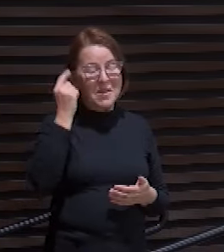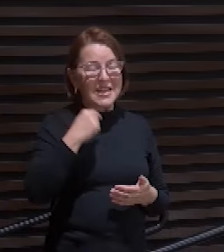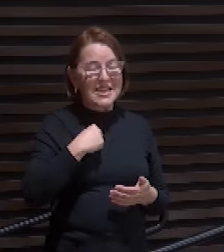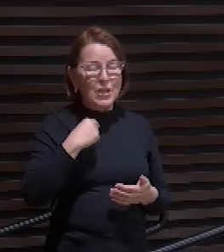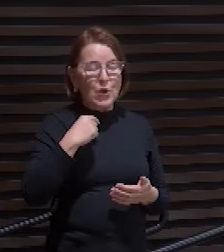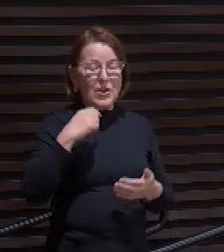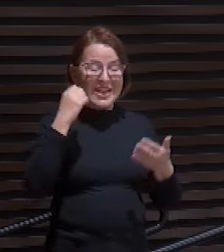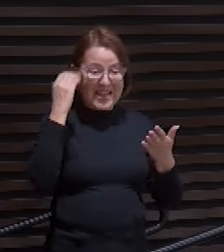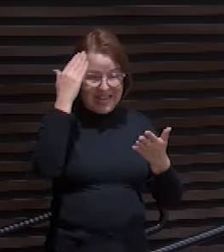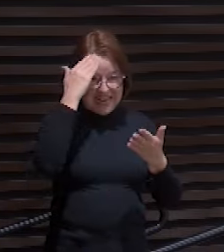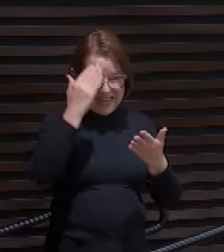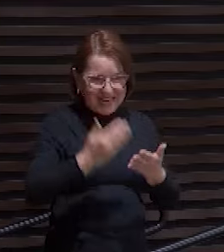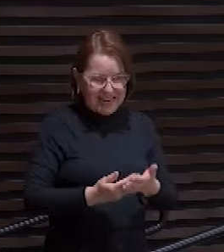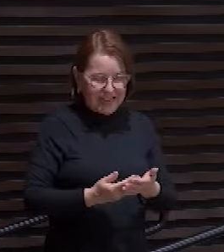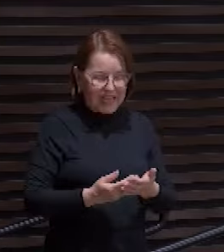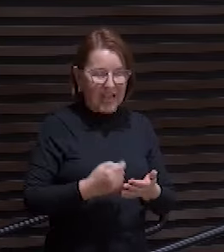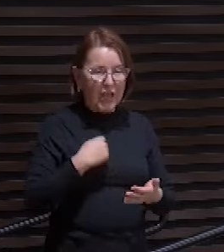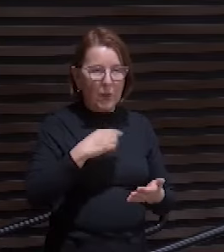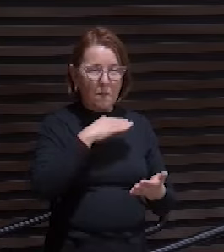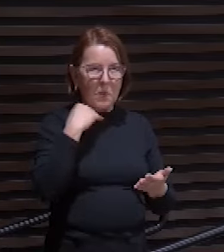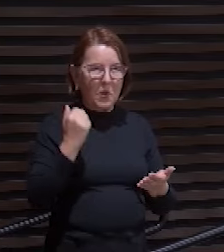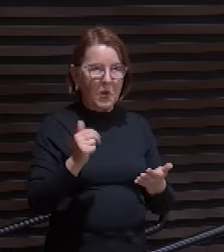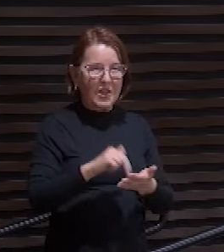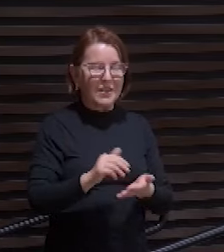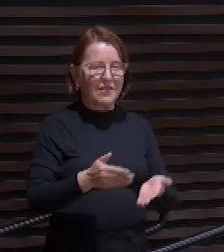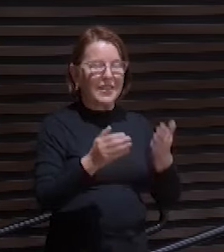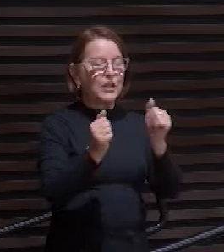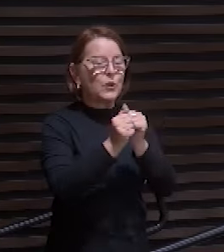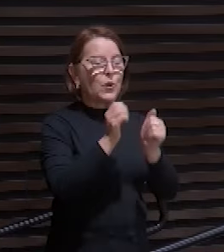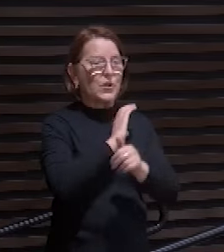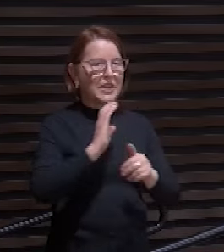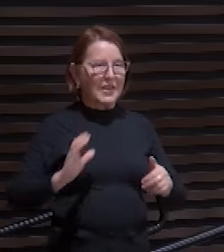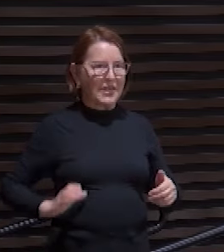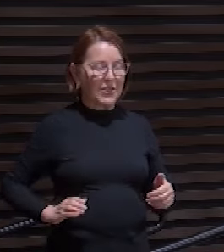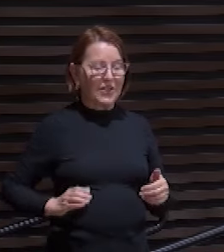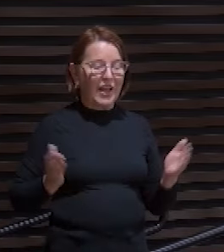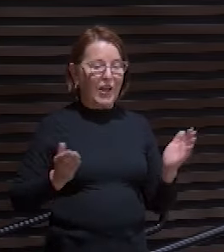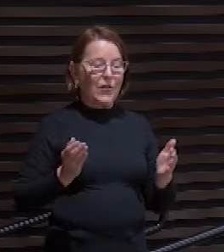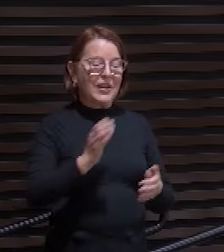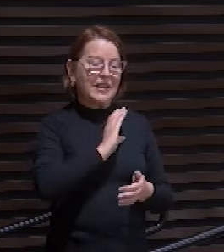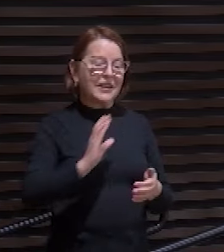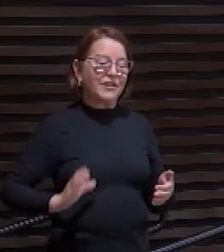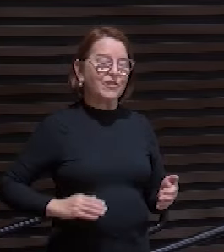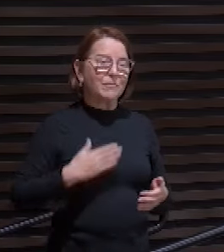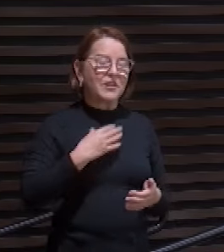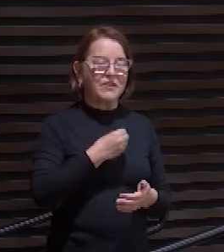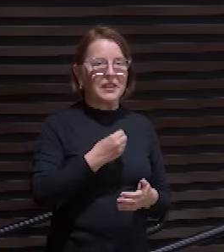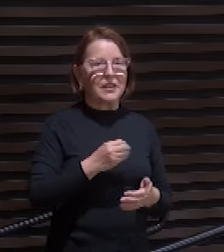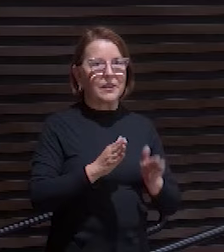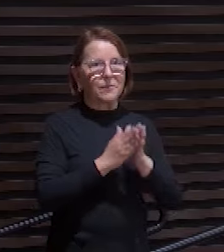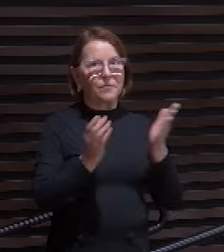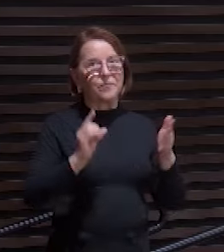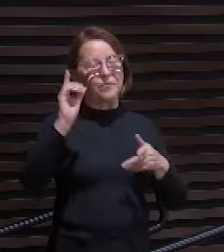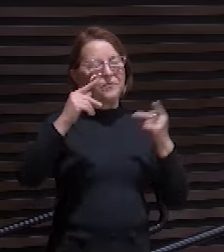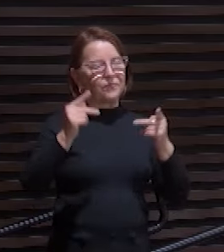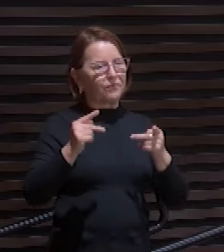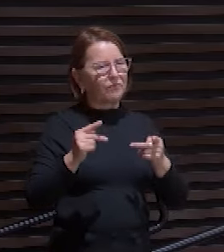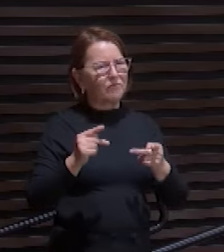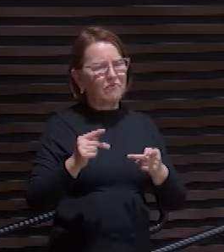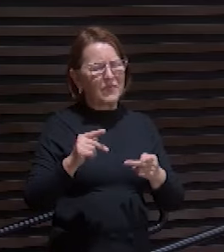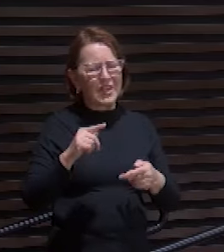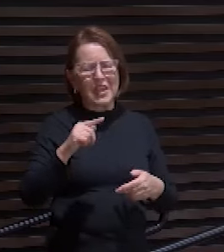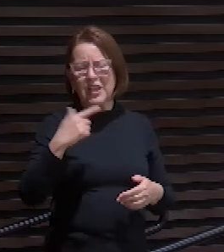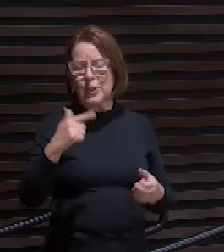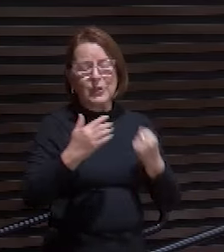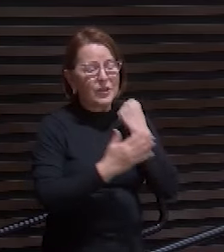e pela fé Ele é a minha vida. Porque a Bíblia diz que nenhuma condenação há para quem? Os que estão